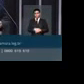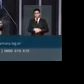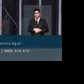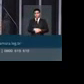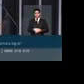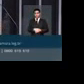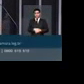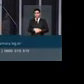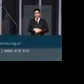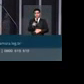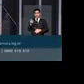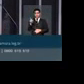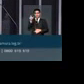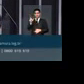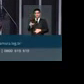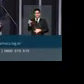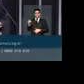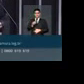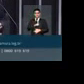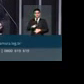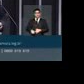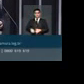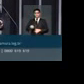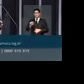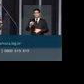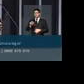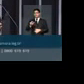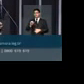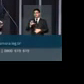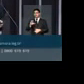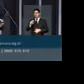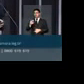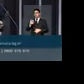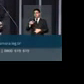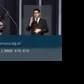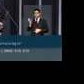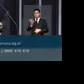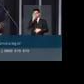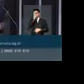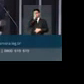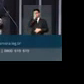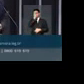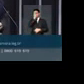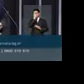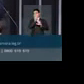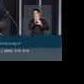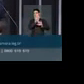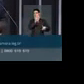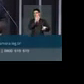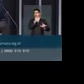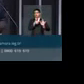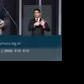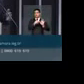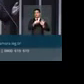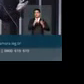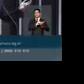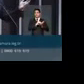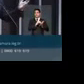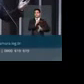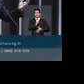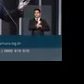máscara que escondia a insegurança do Estado, caiu.